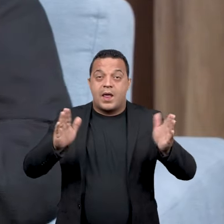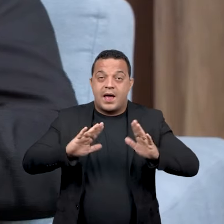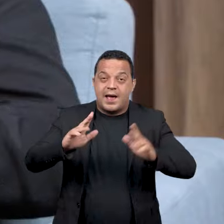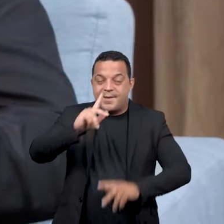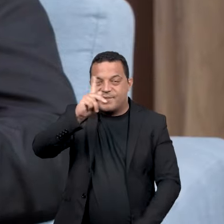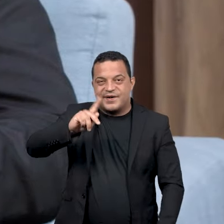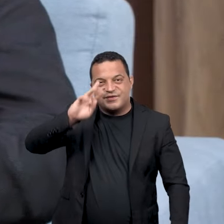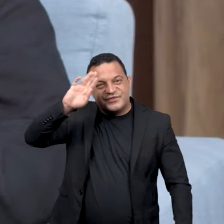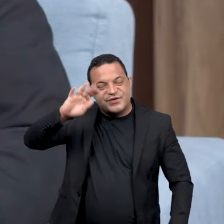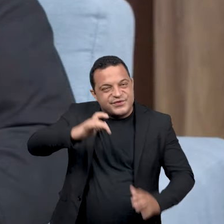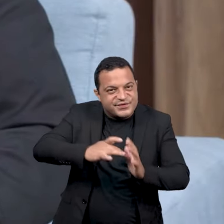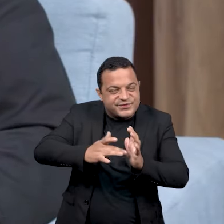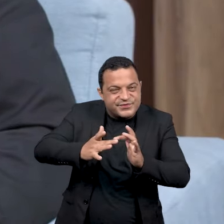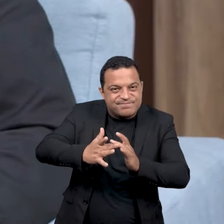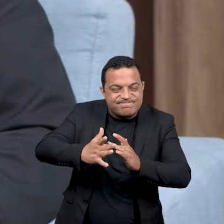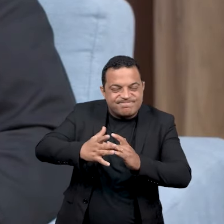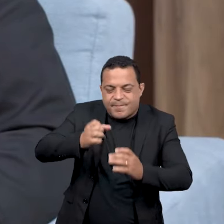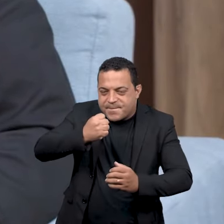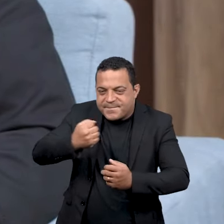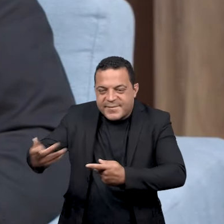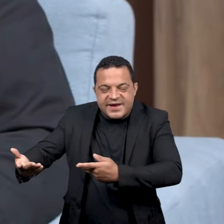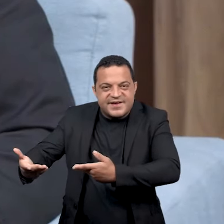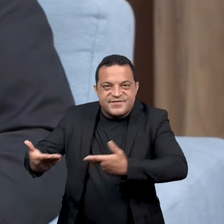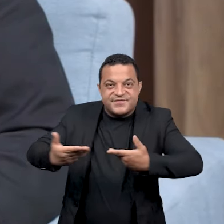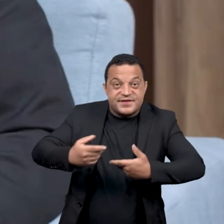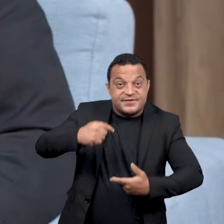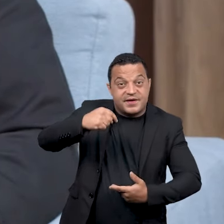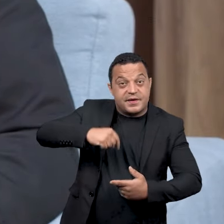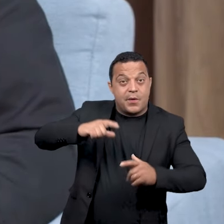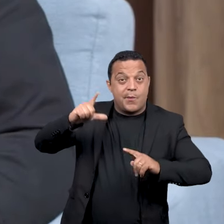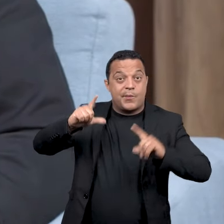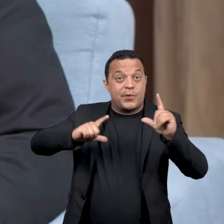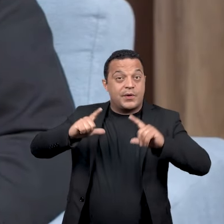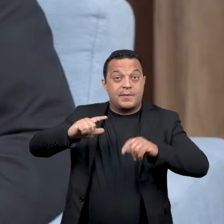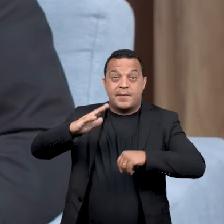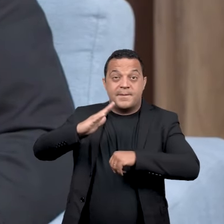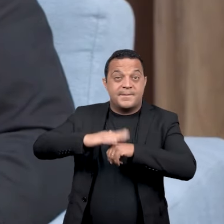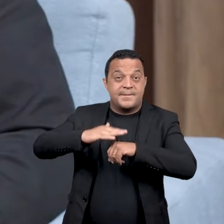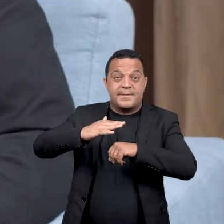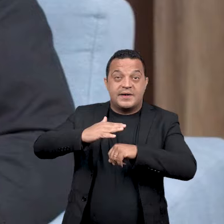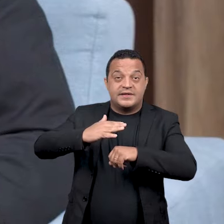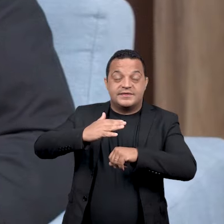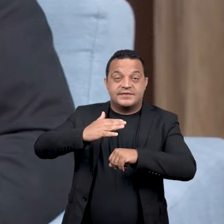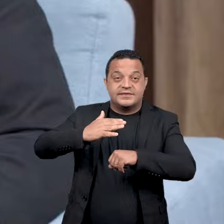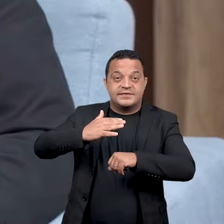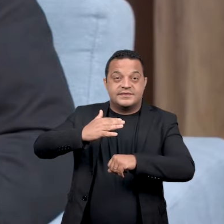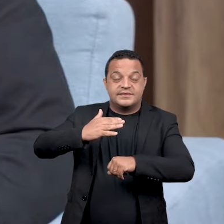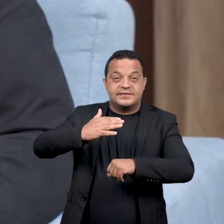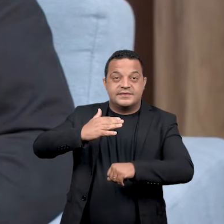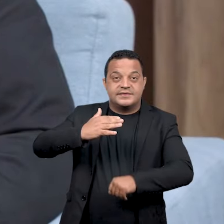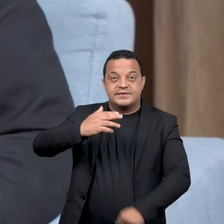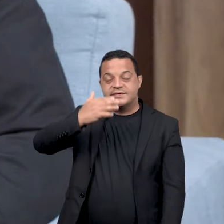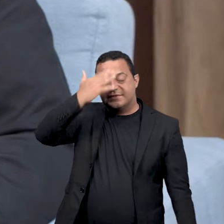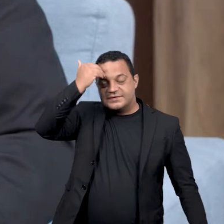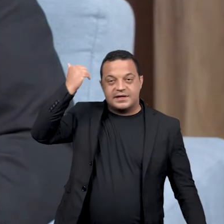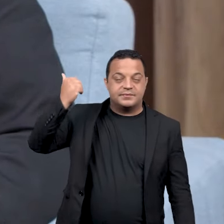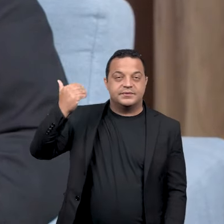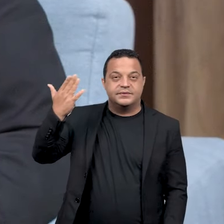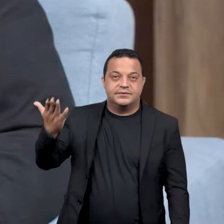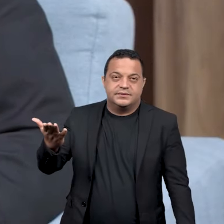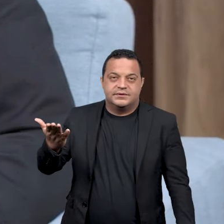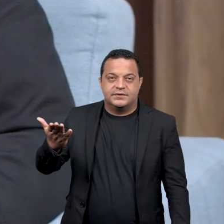Olá, paz do Senhor Jesus, seja muito bem-vindo ao programa Mais Sábios, um programa para toda a